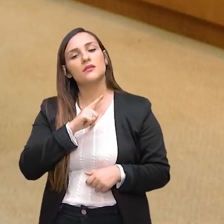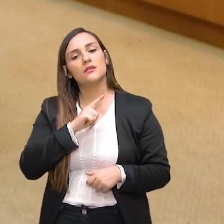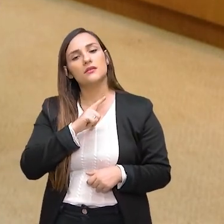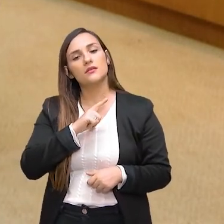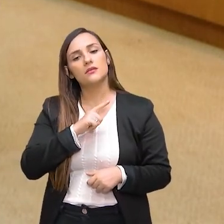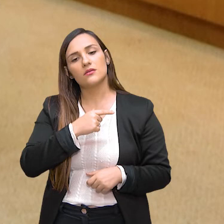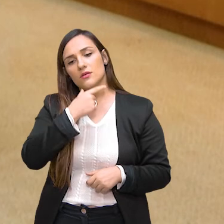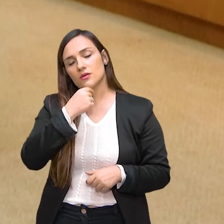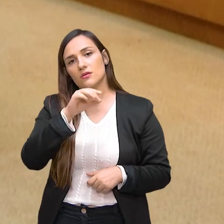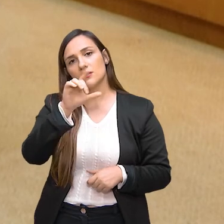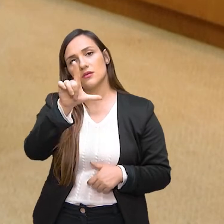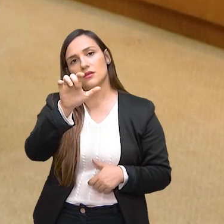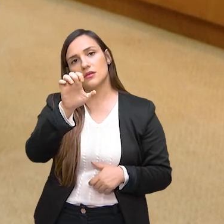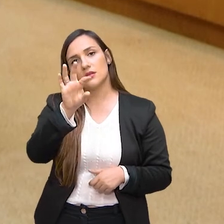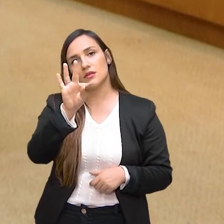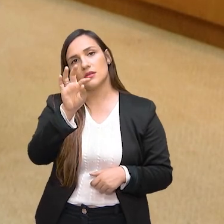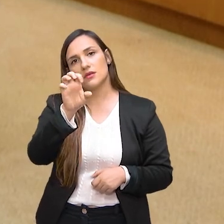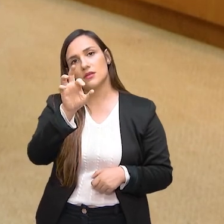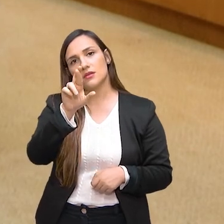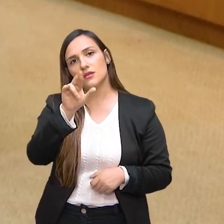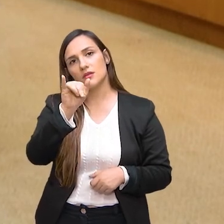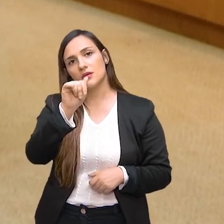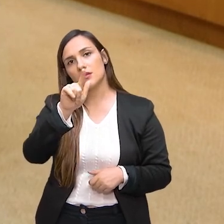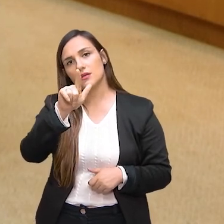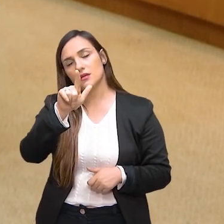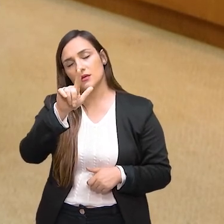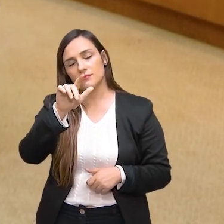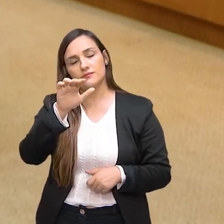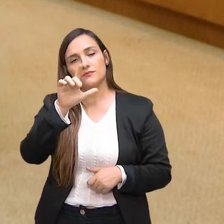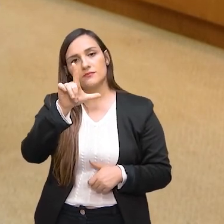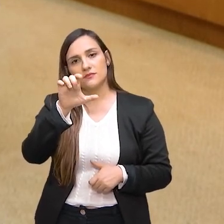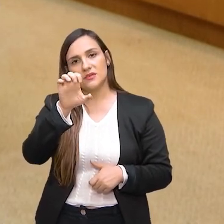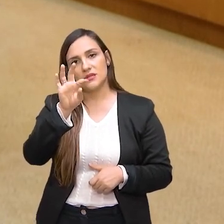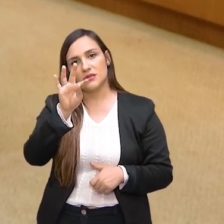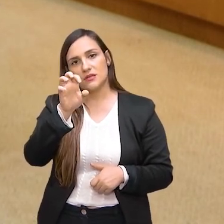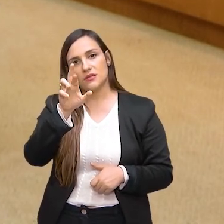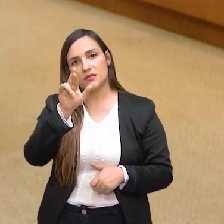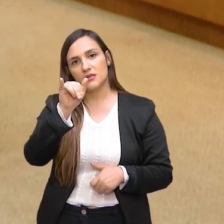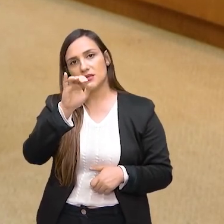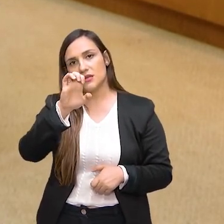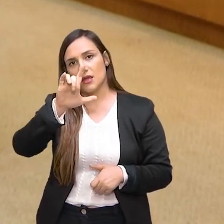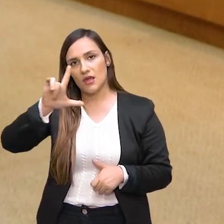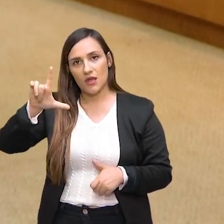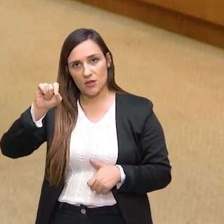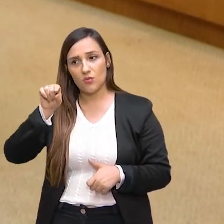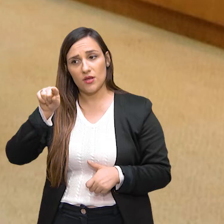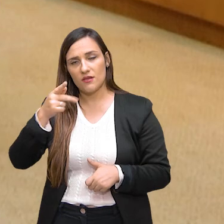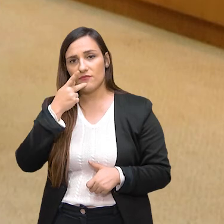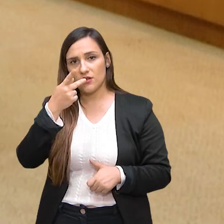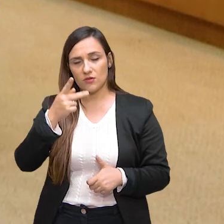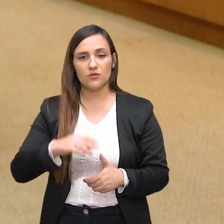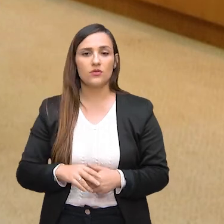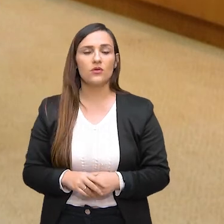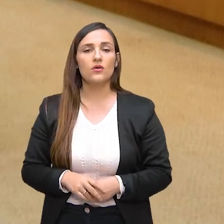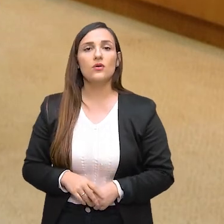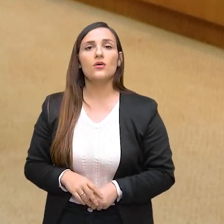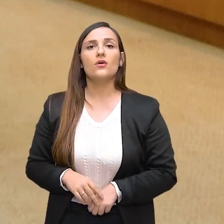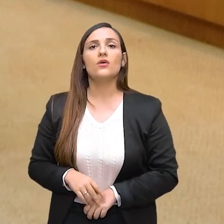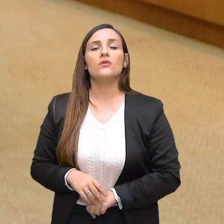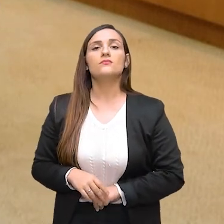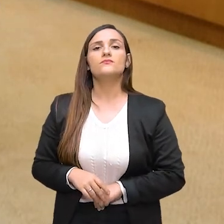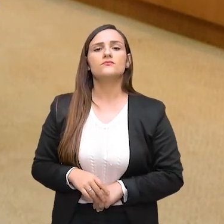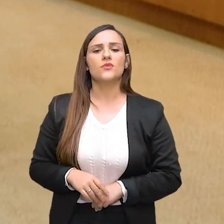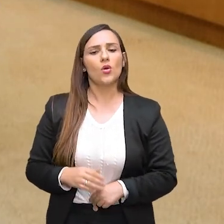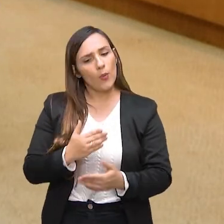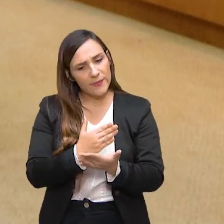foi falecido recentemente, e ele foi um incentivador da mediação, escreveu sobre mediação, e ele